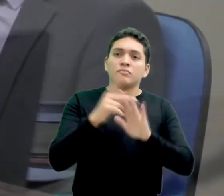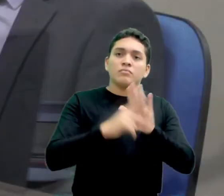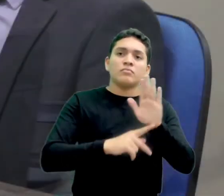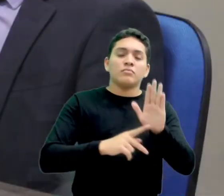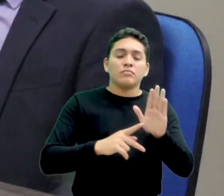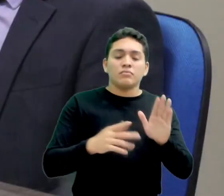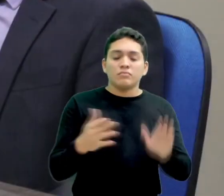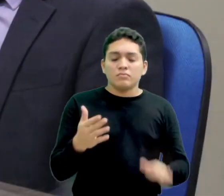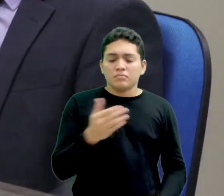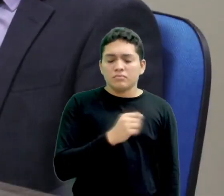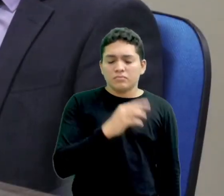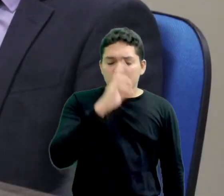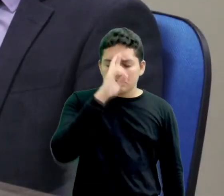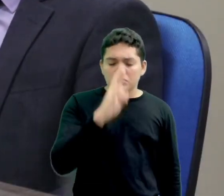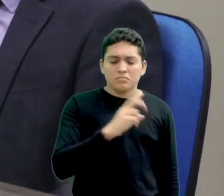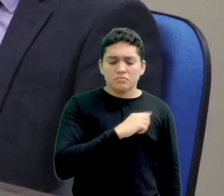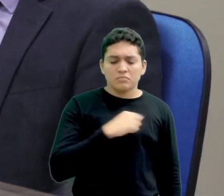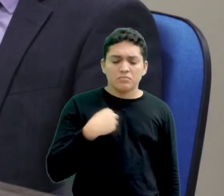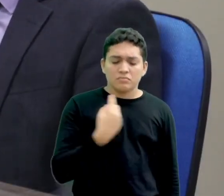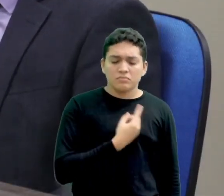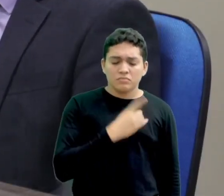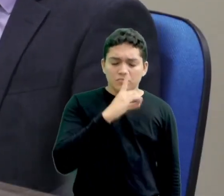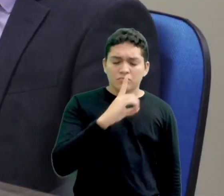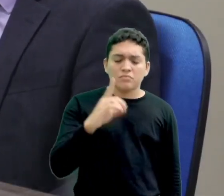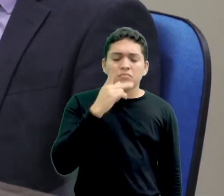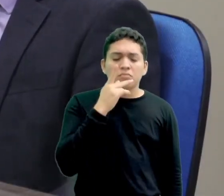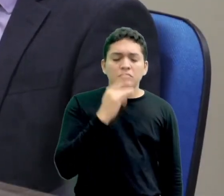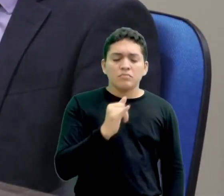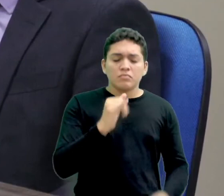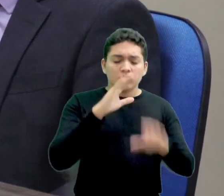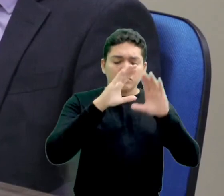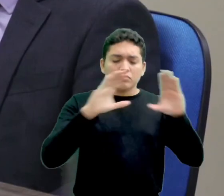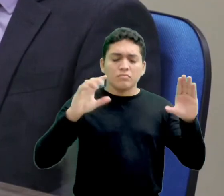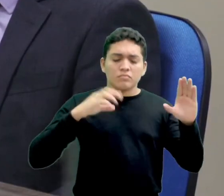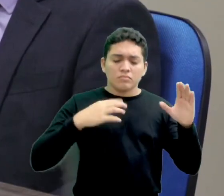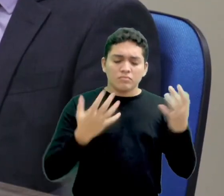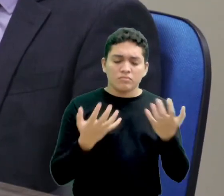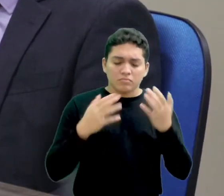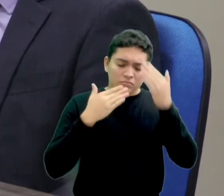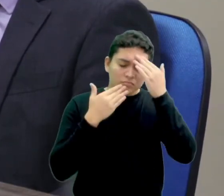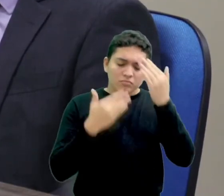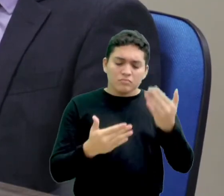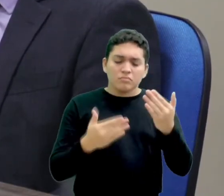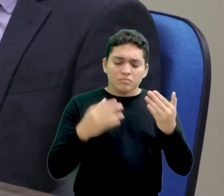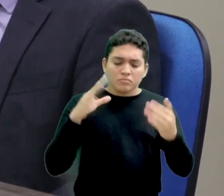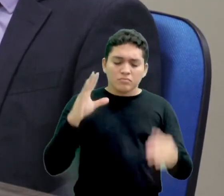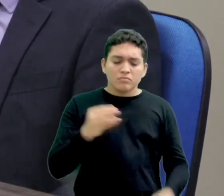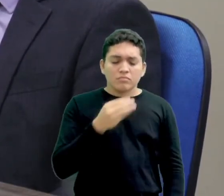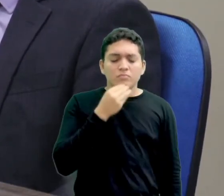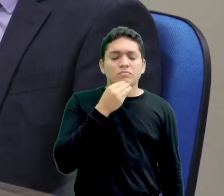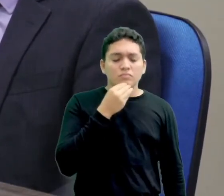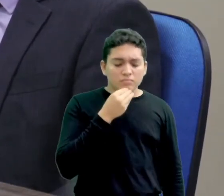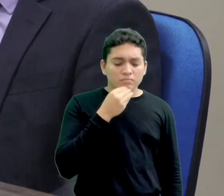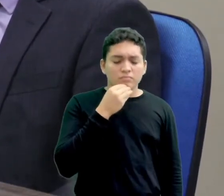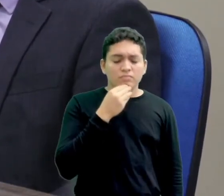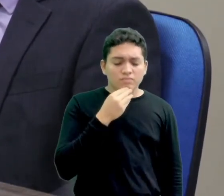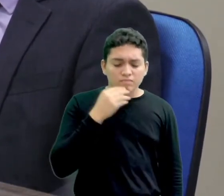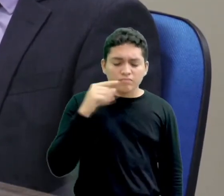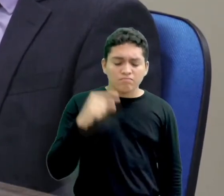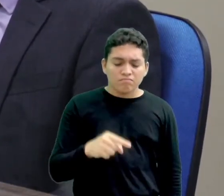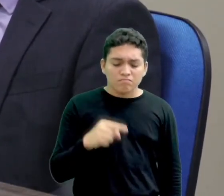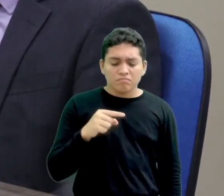Vamos orar. Senhor nosso Deus e nosso Pai Celestial, queremos te agradecer, meu Deus, por esta oportunidade, por